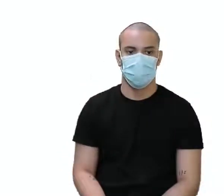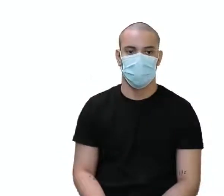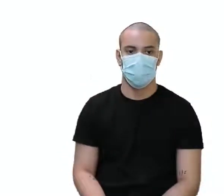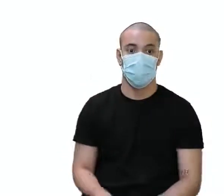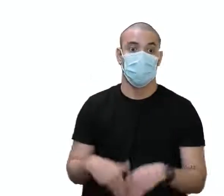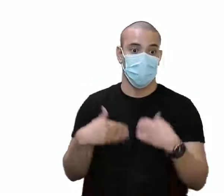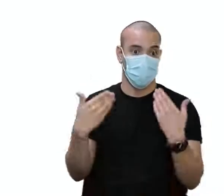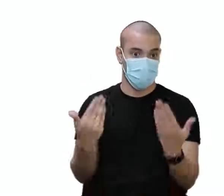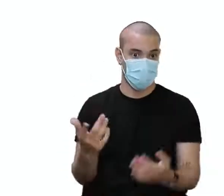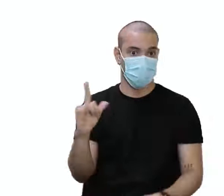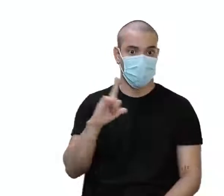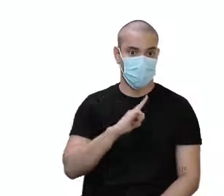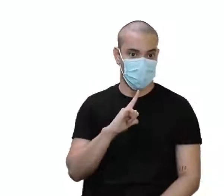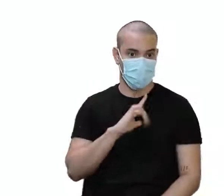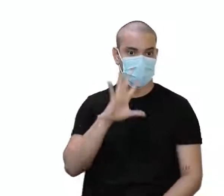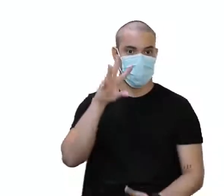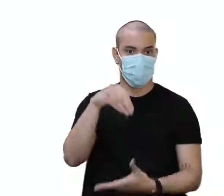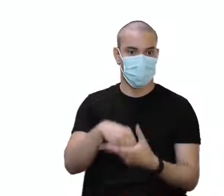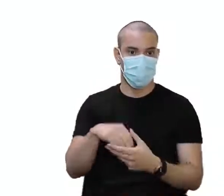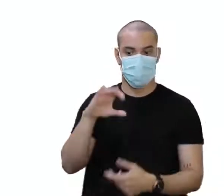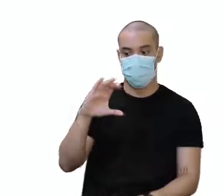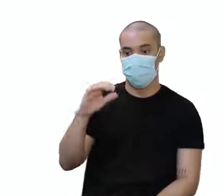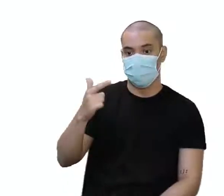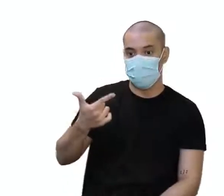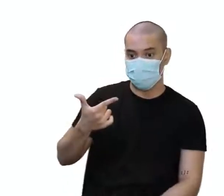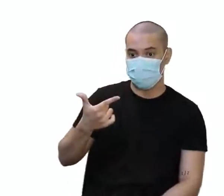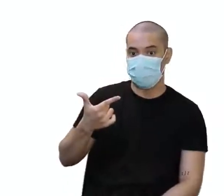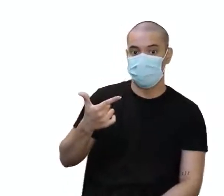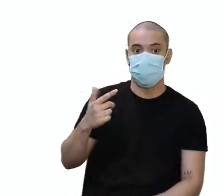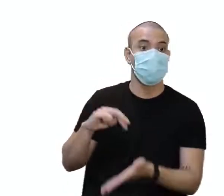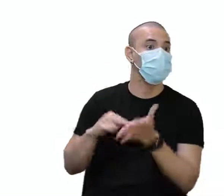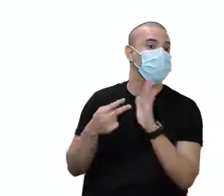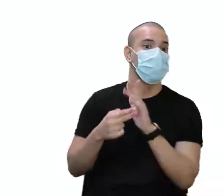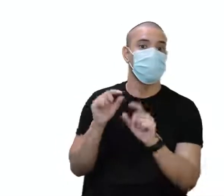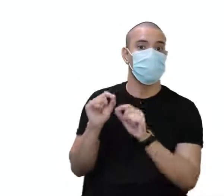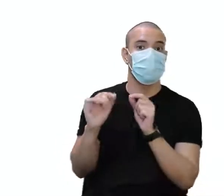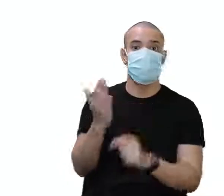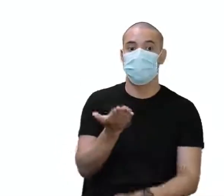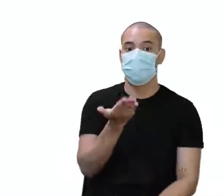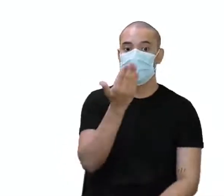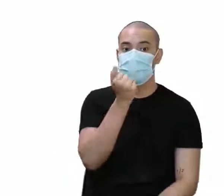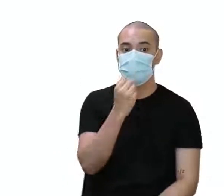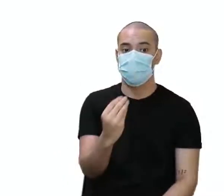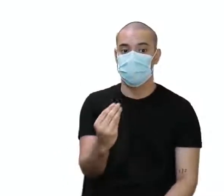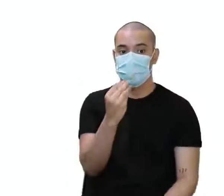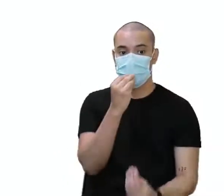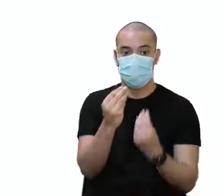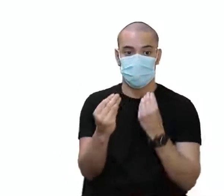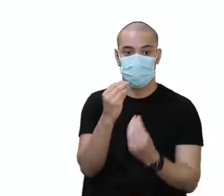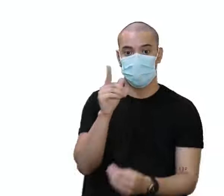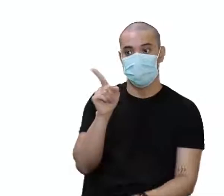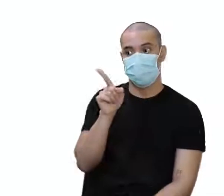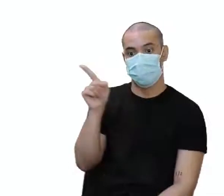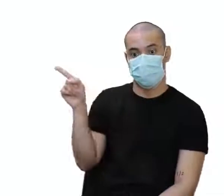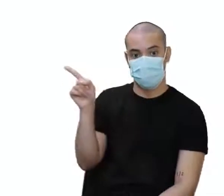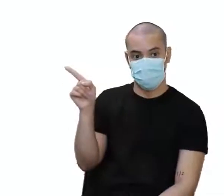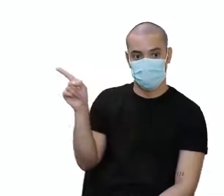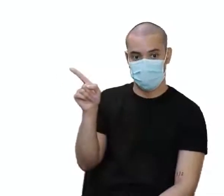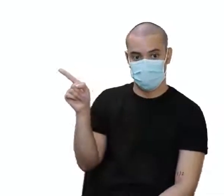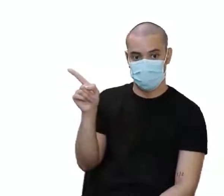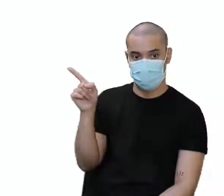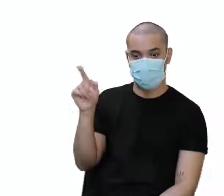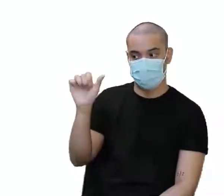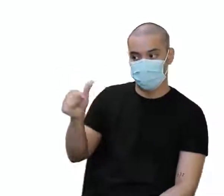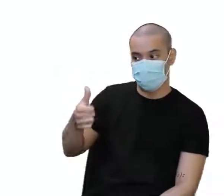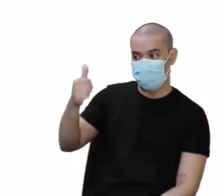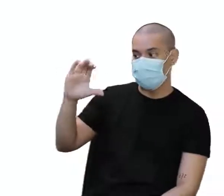Aí eu tenho o consumidor secundário, que vai se alimentar desse organismo, que é o